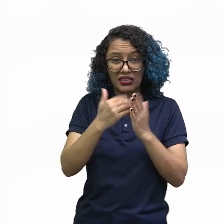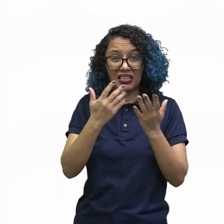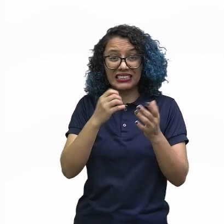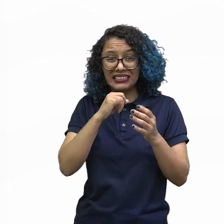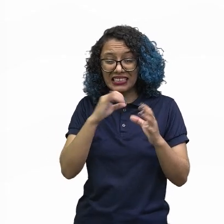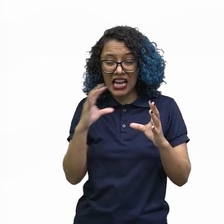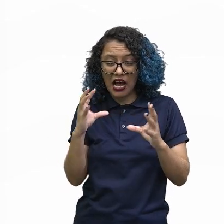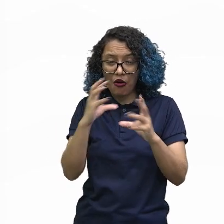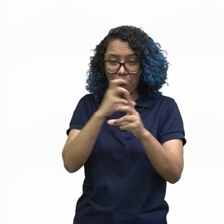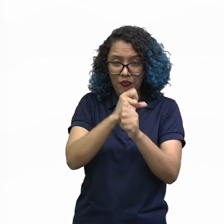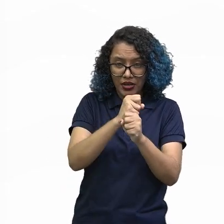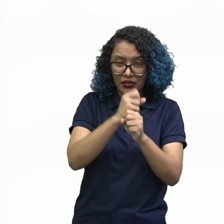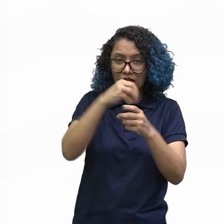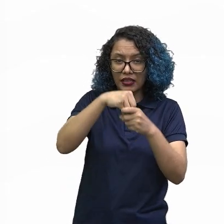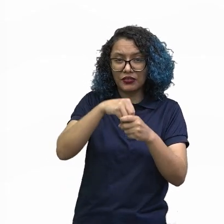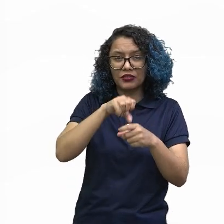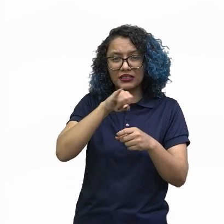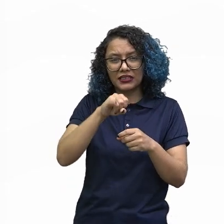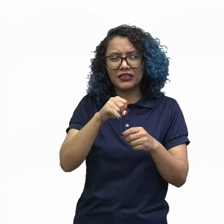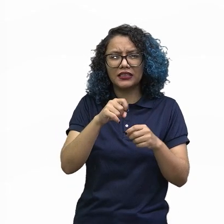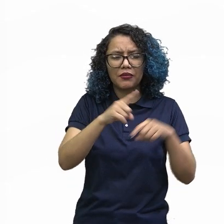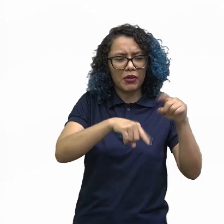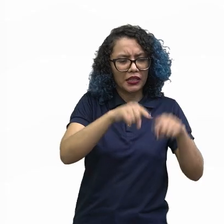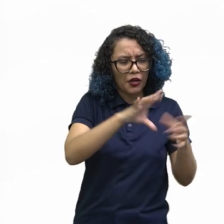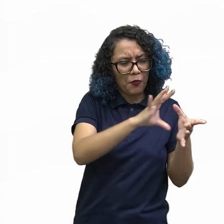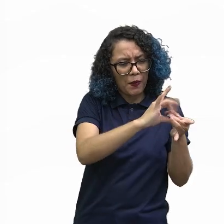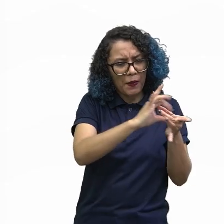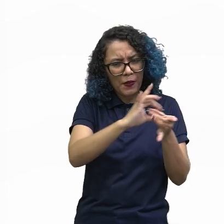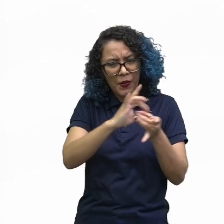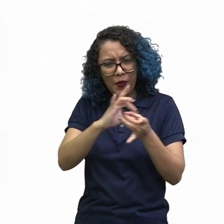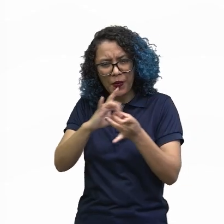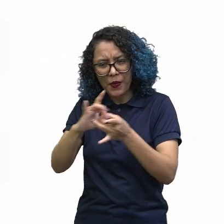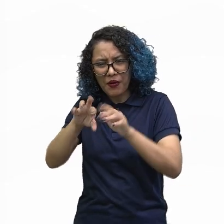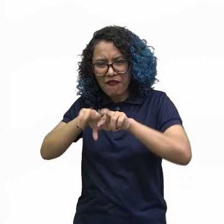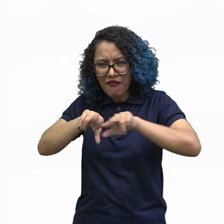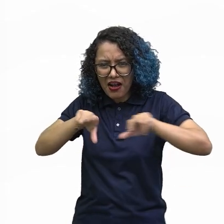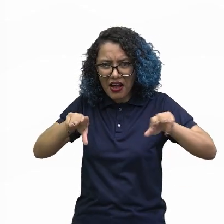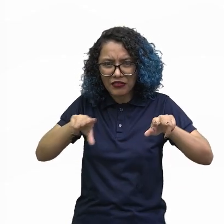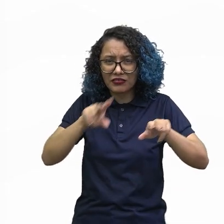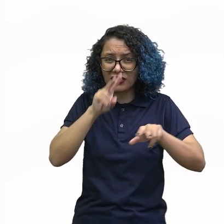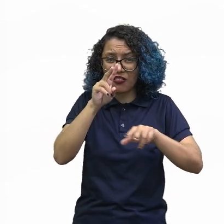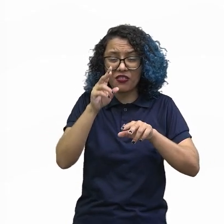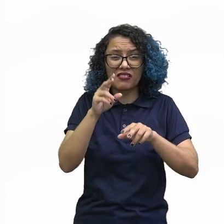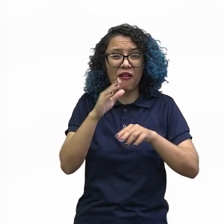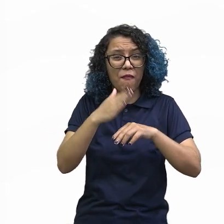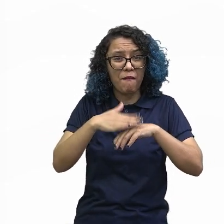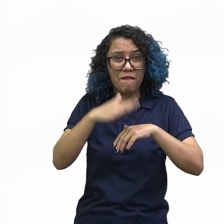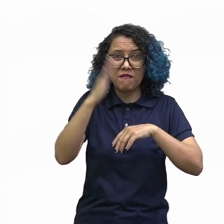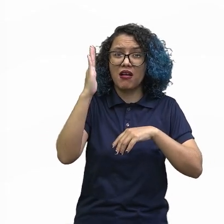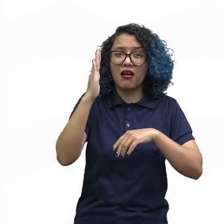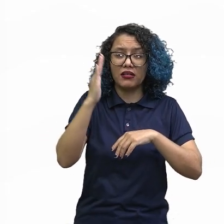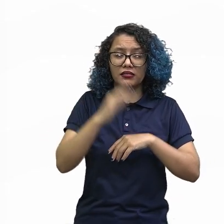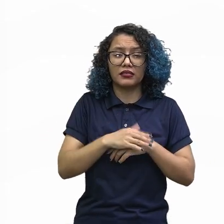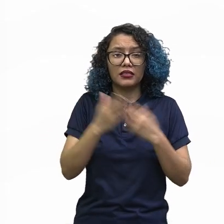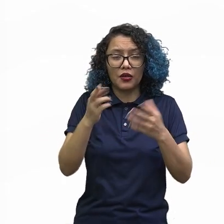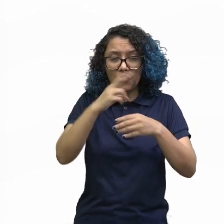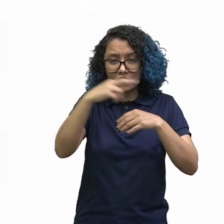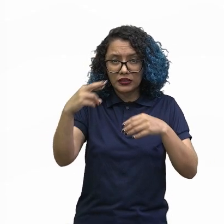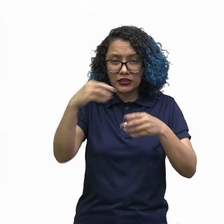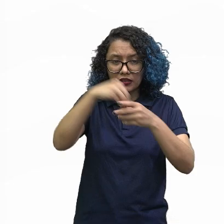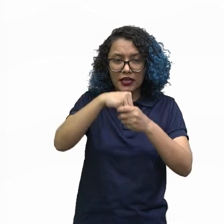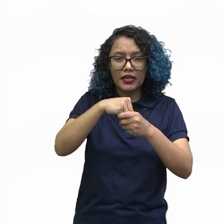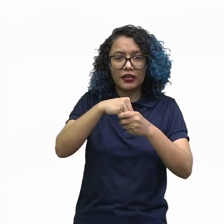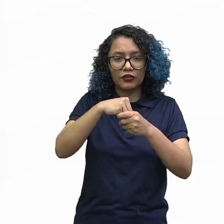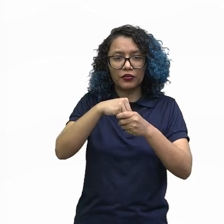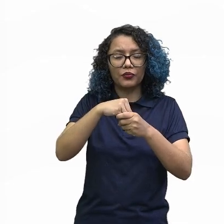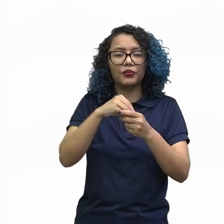internas, se eu associar muitos geradores em série, eu vou ter uma alta resistência. Como as resistências internas de cada gerador acabam